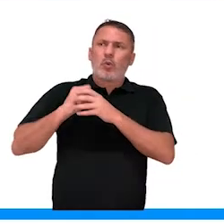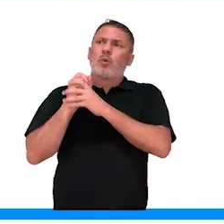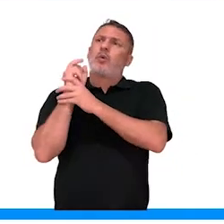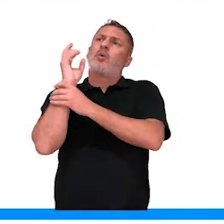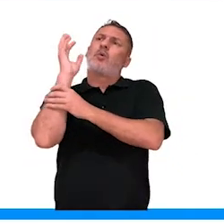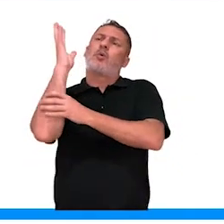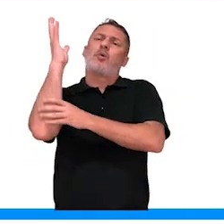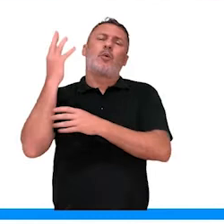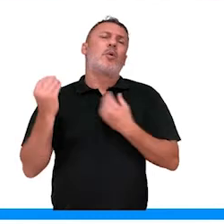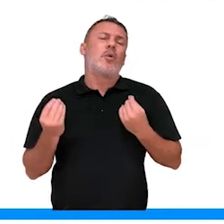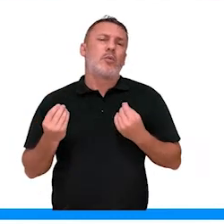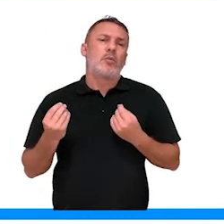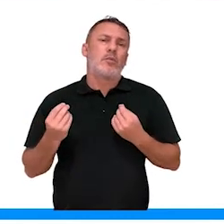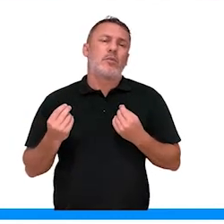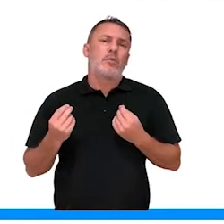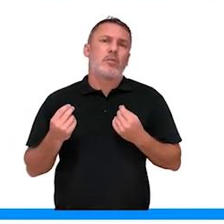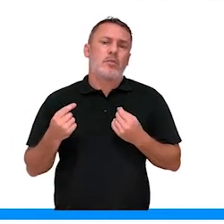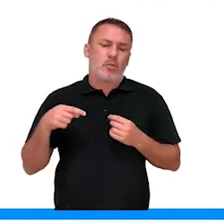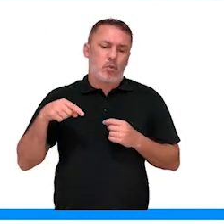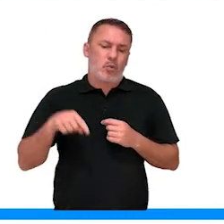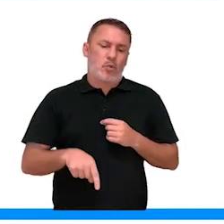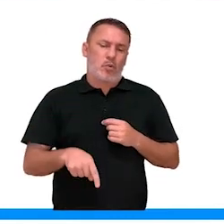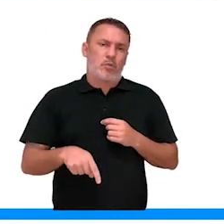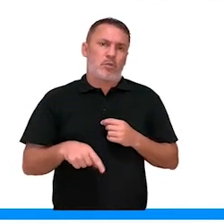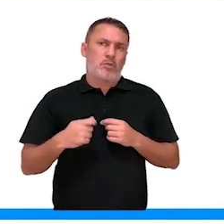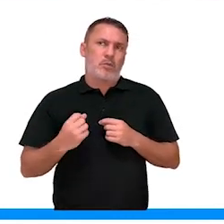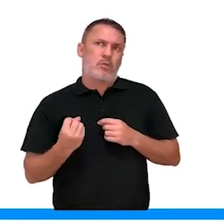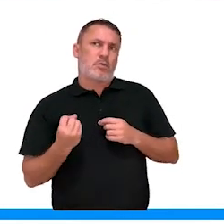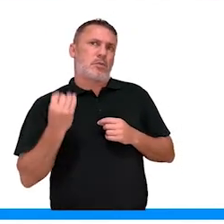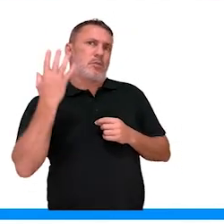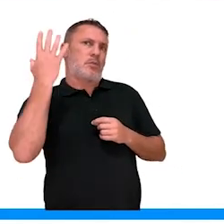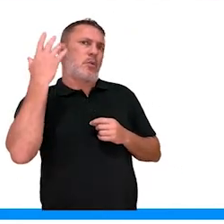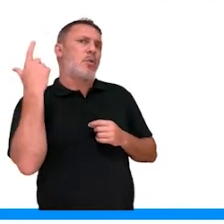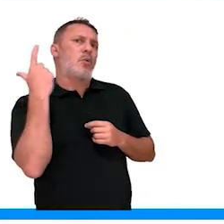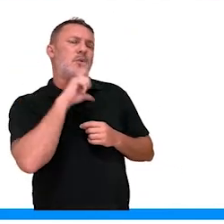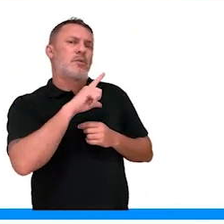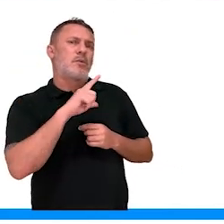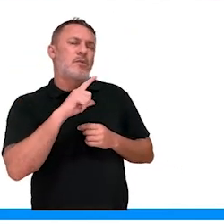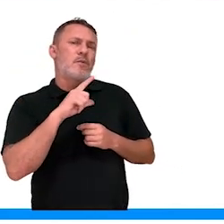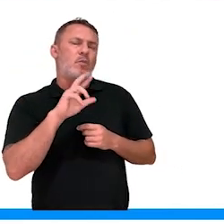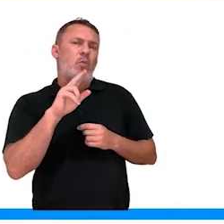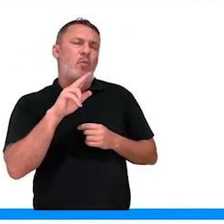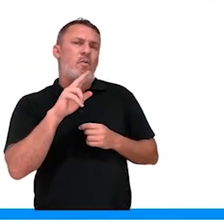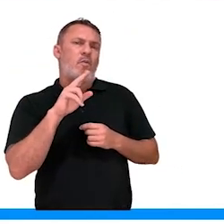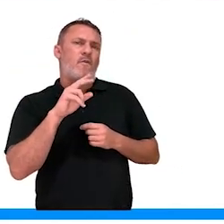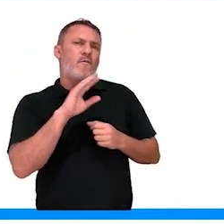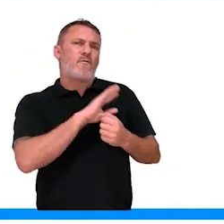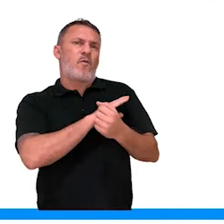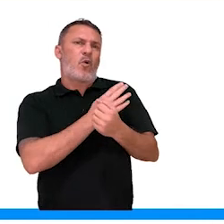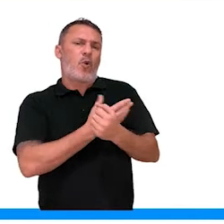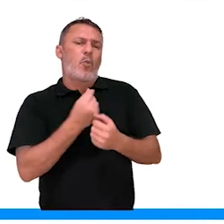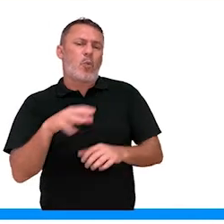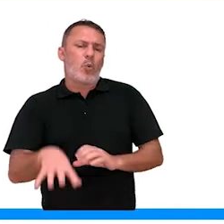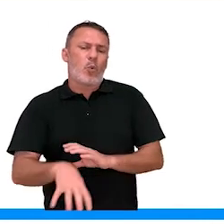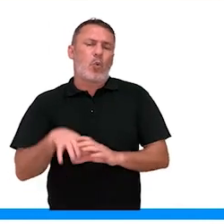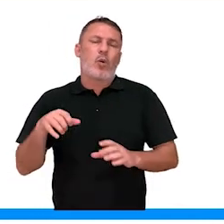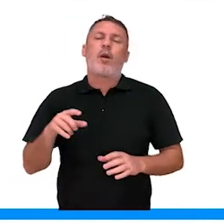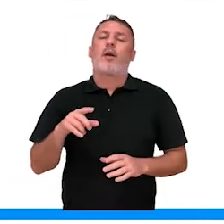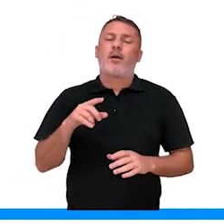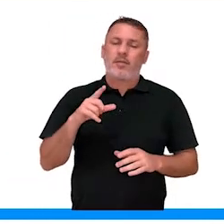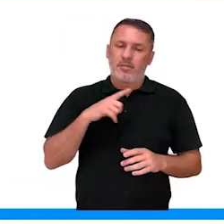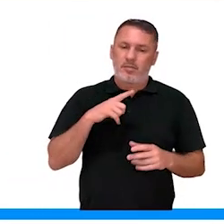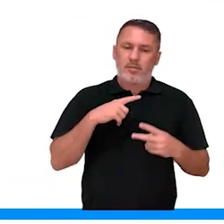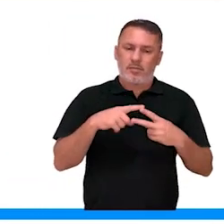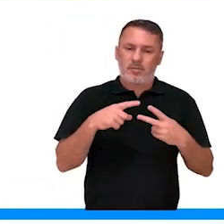está indo em direção oposta ao centro da Terra, ela precisa subir. Então, dois fatores vão estar envolvidos.